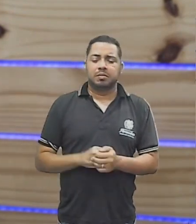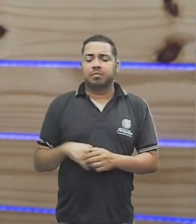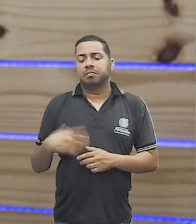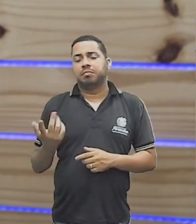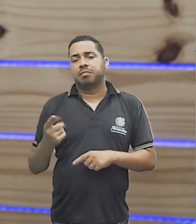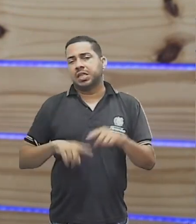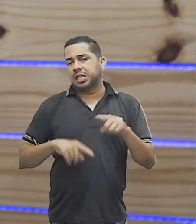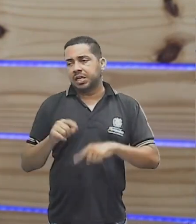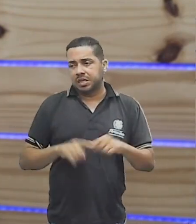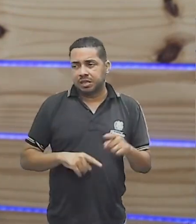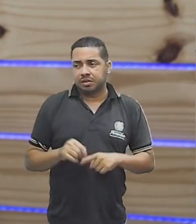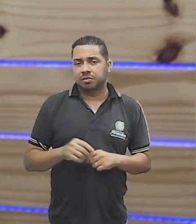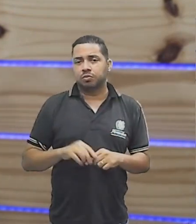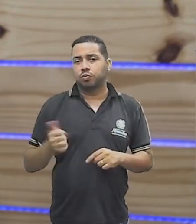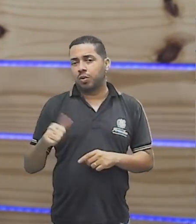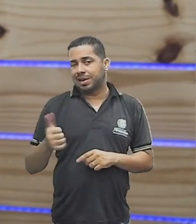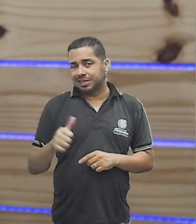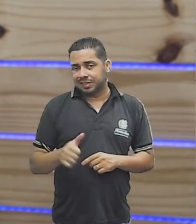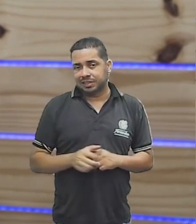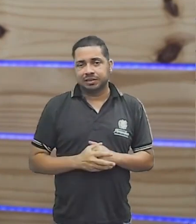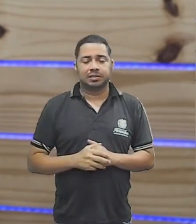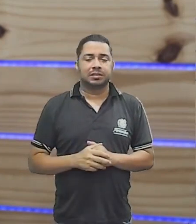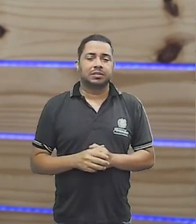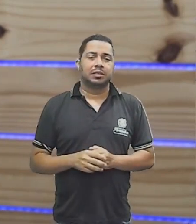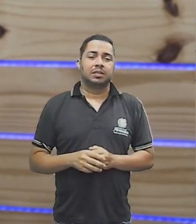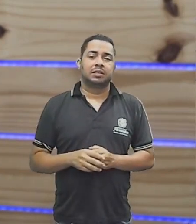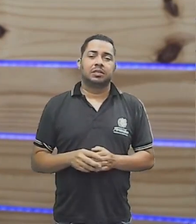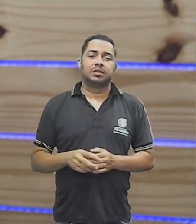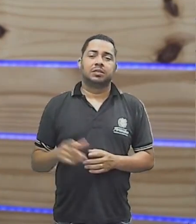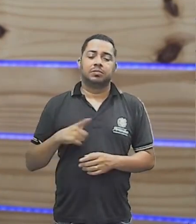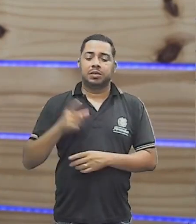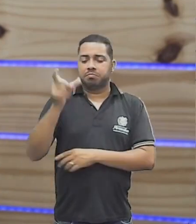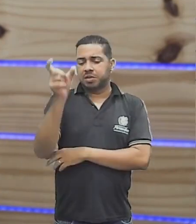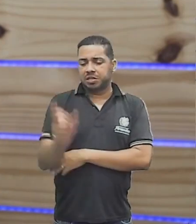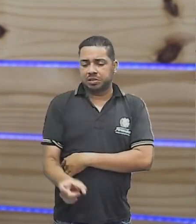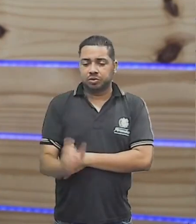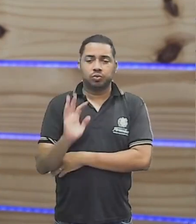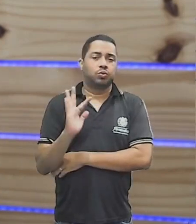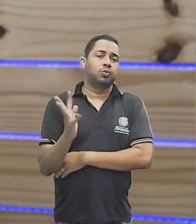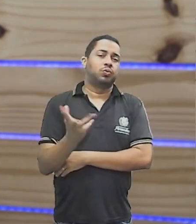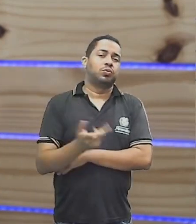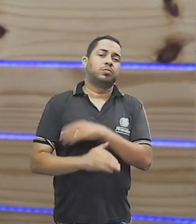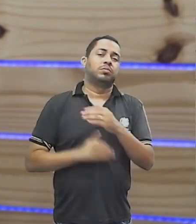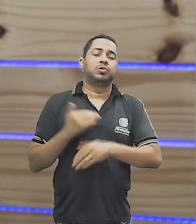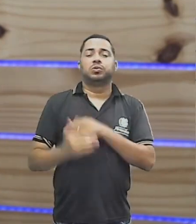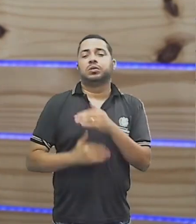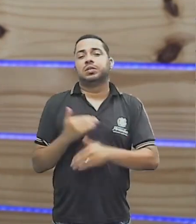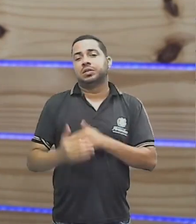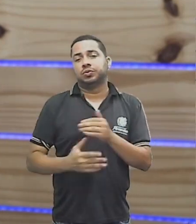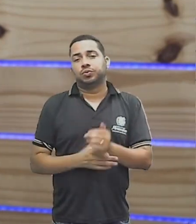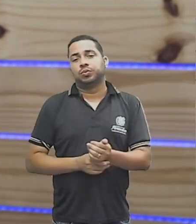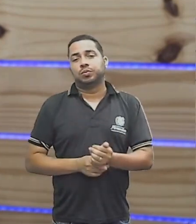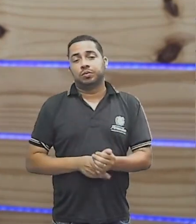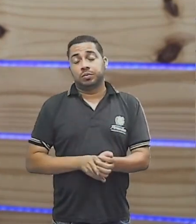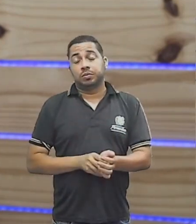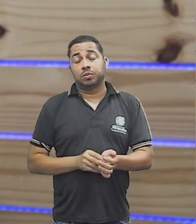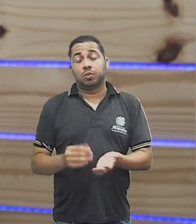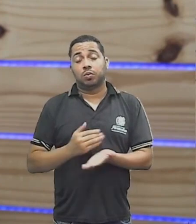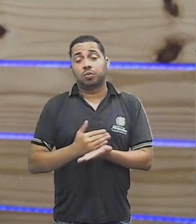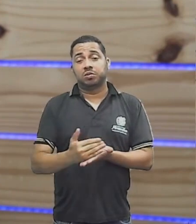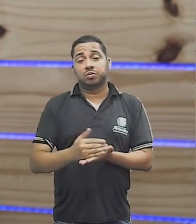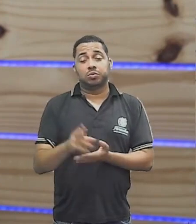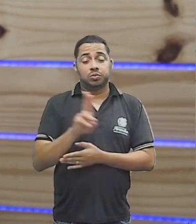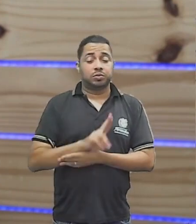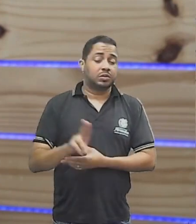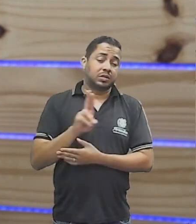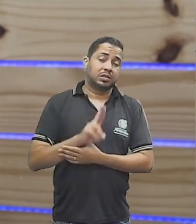matéria-prima com qualidade, deixou padronizado todo o seu processo. Começou